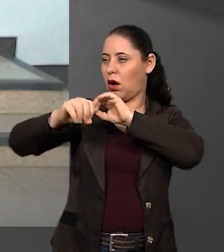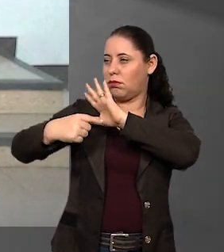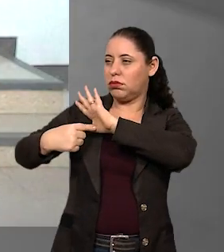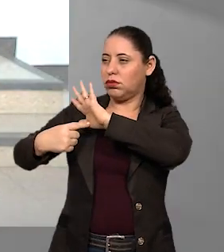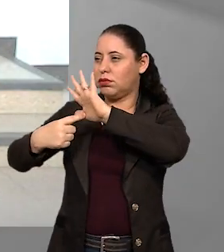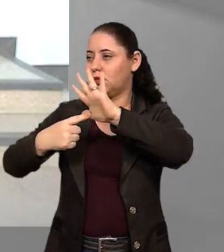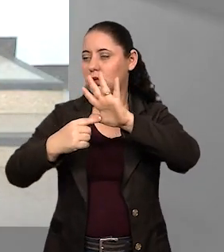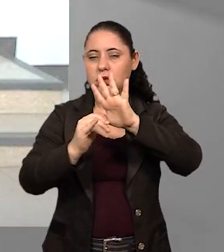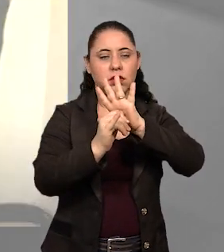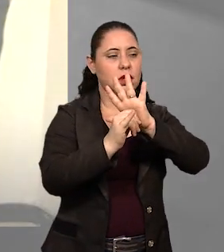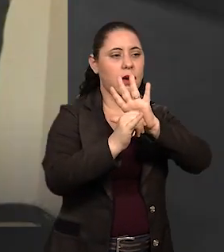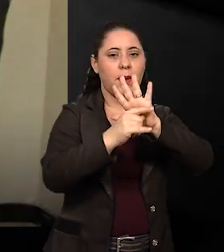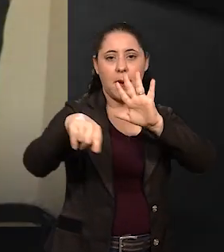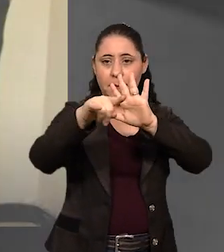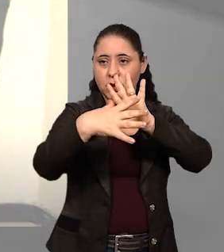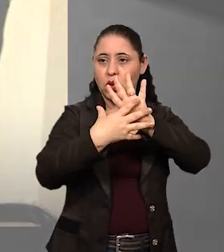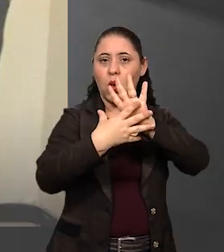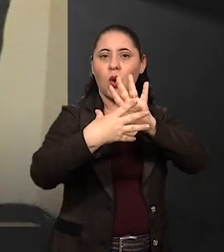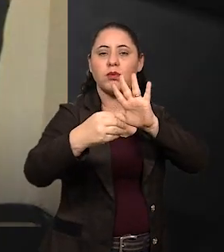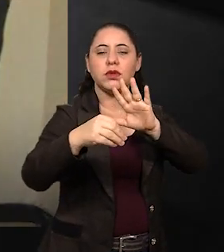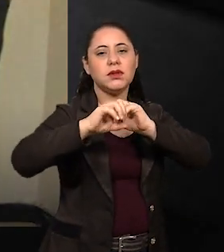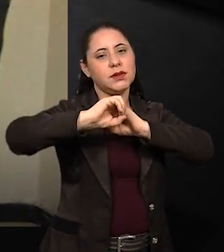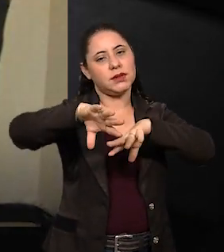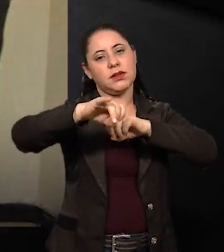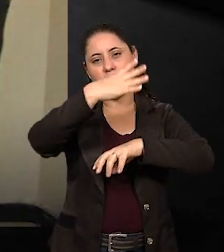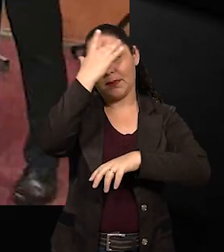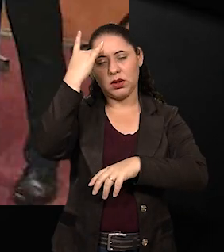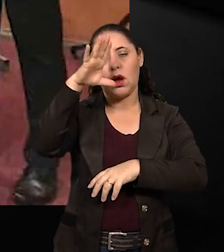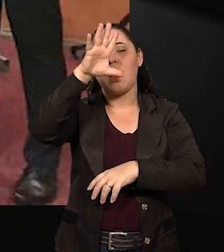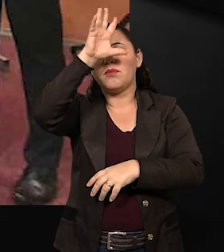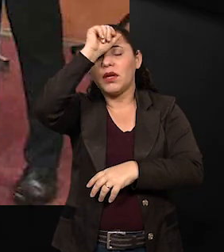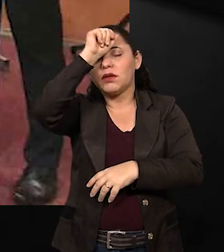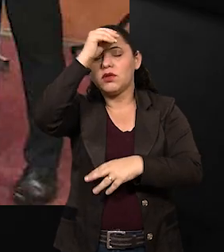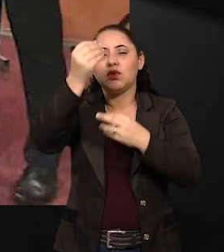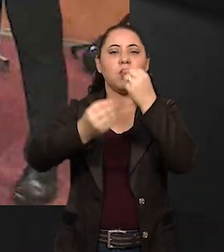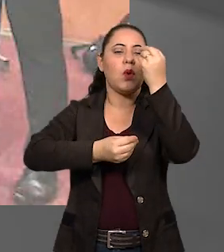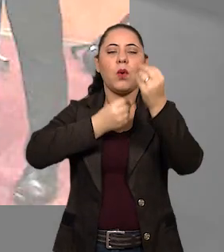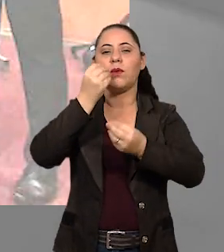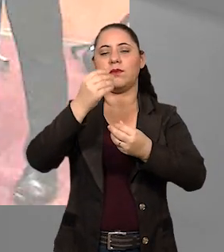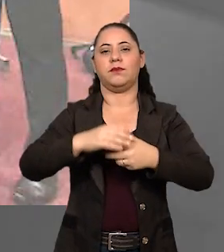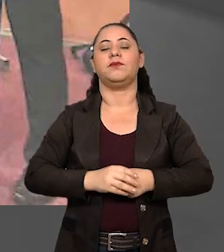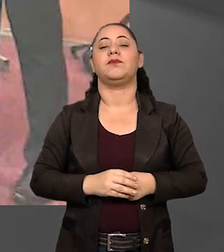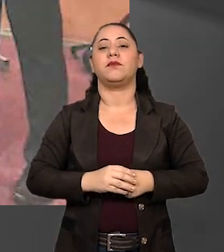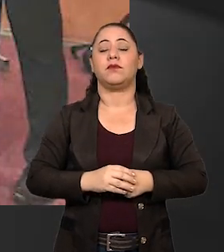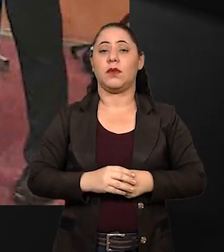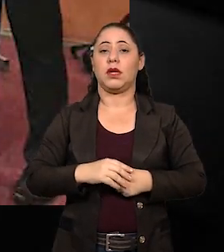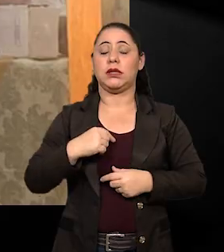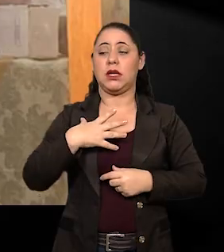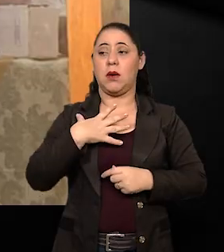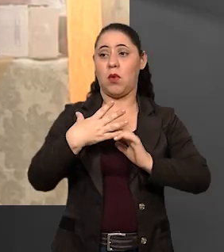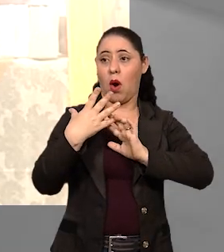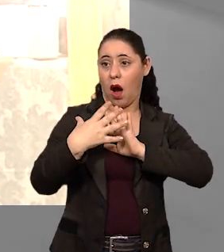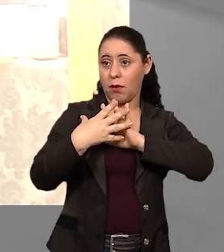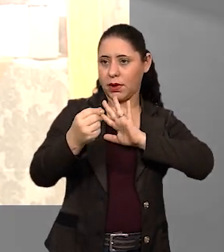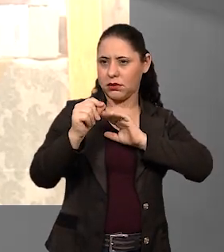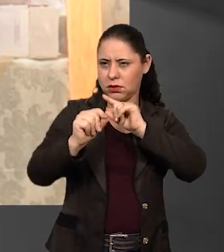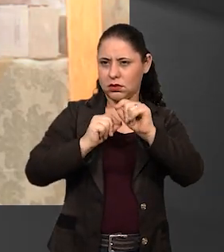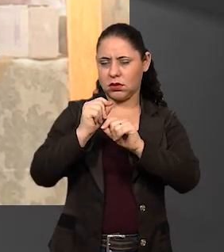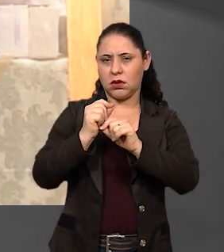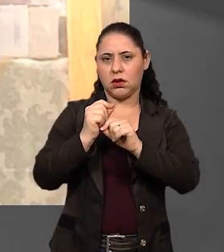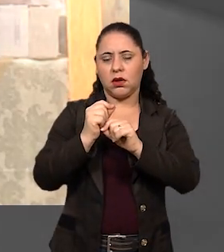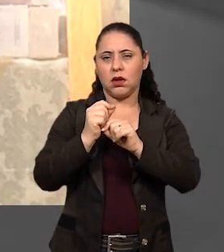a única maneira que a gente pode realmente ensinar uma pessoa, é dando exemplo. Dando exemplo de boa